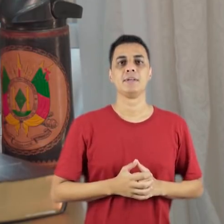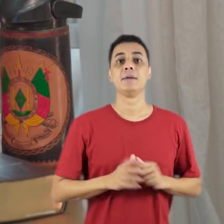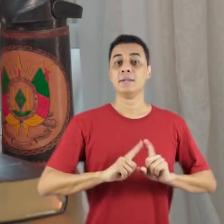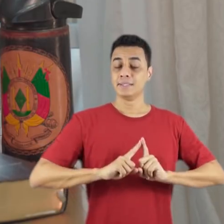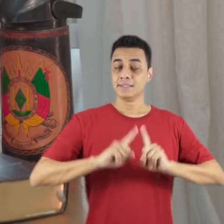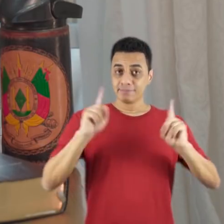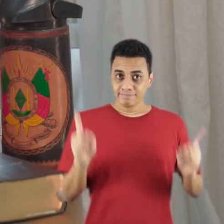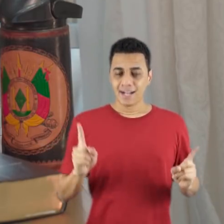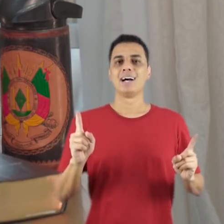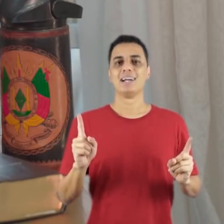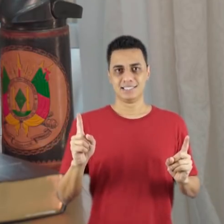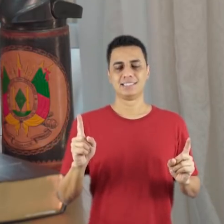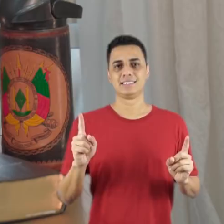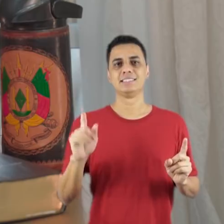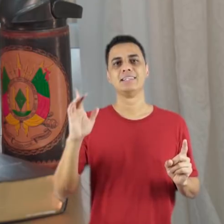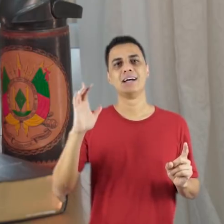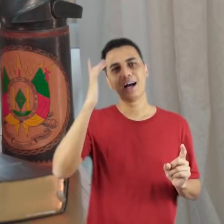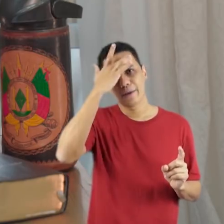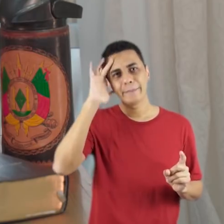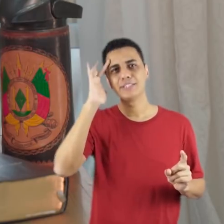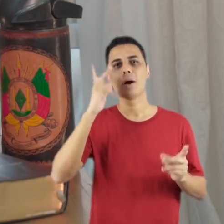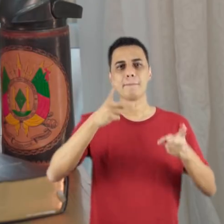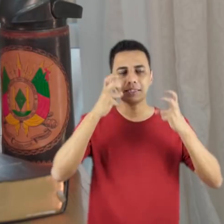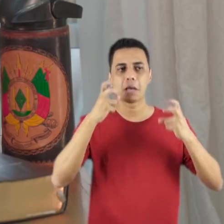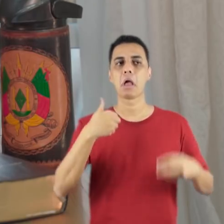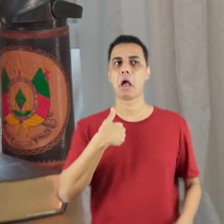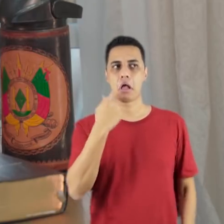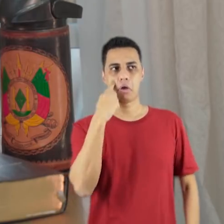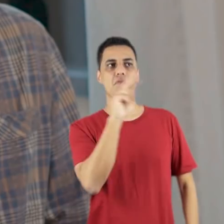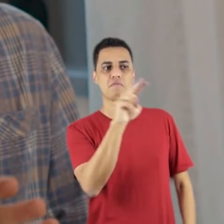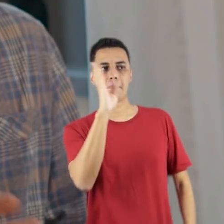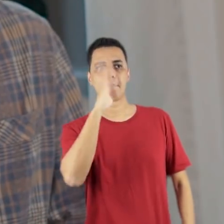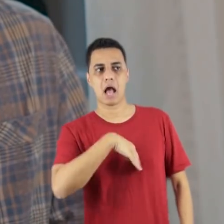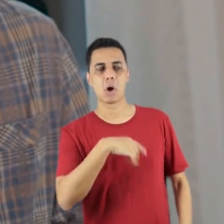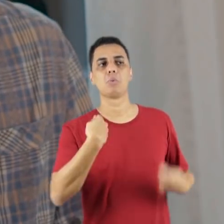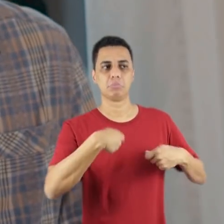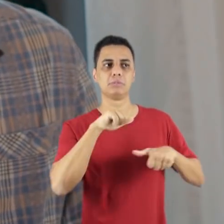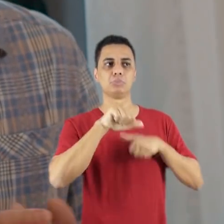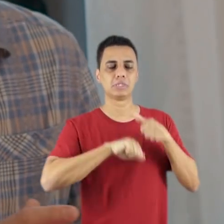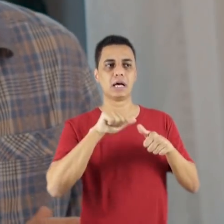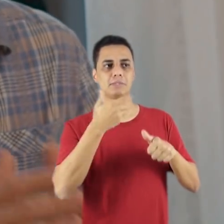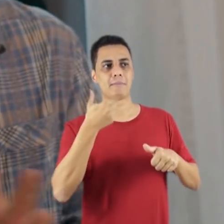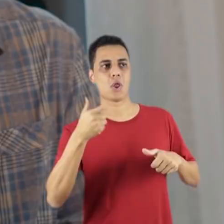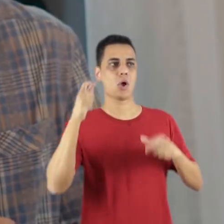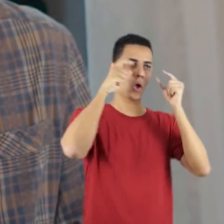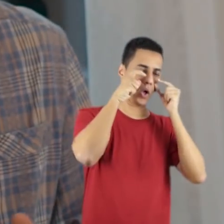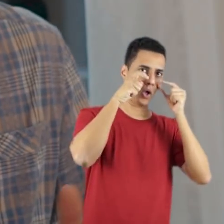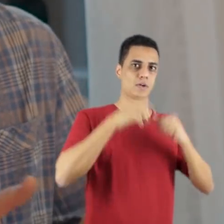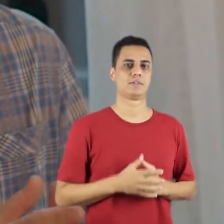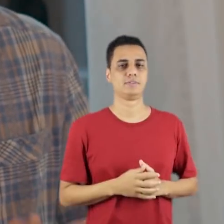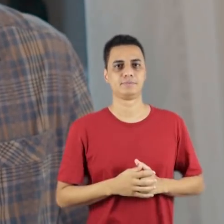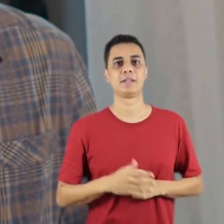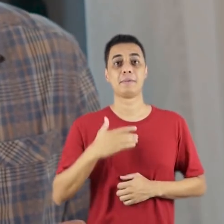que reconhecem a falha, que querem ser ajudados e estão dispostos a mudar. A minha esposa Débora, ela serve como parte dos seus